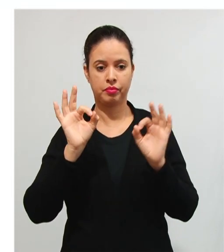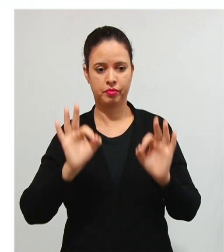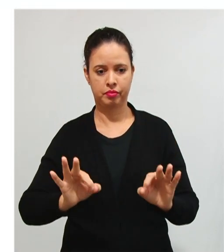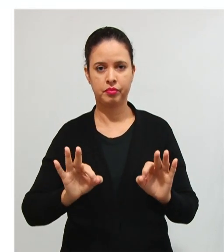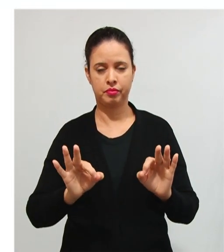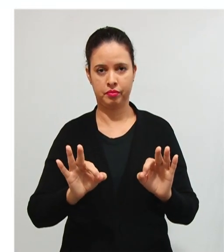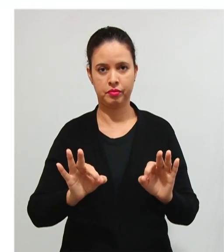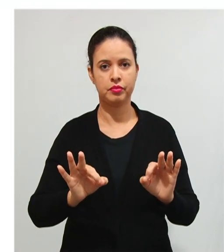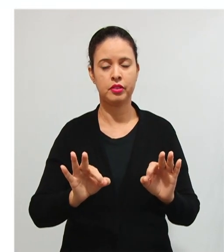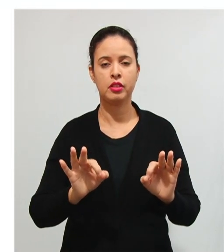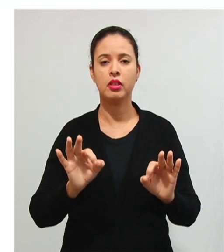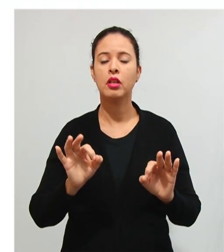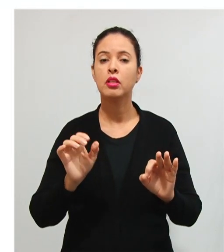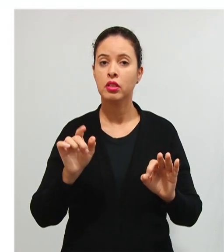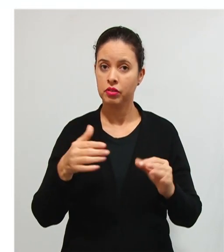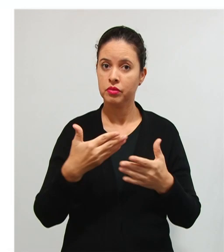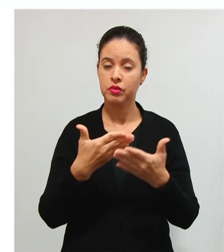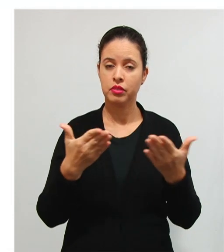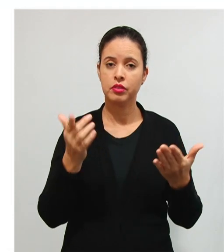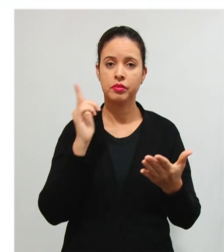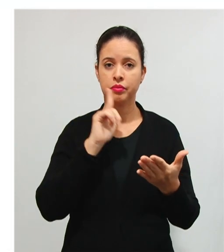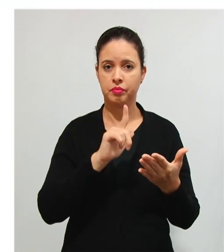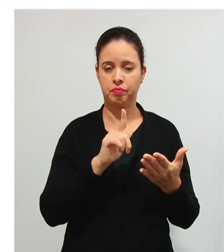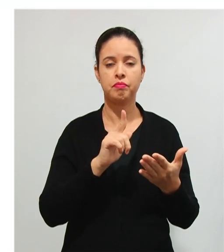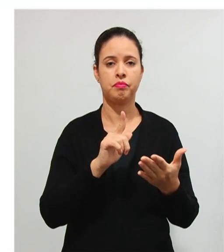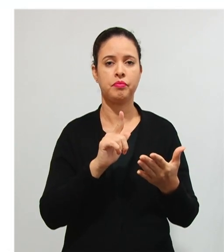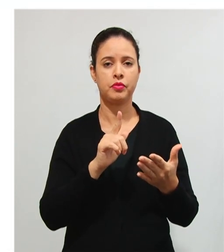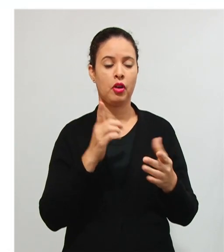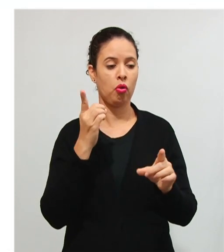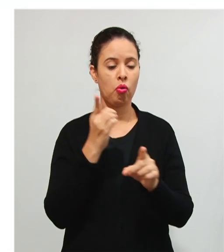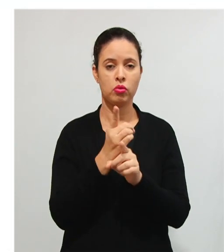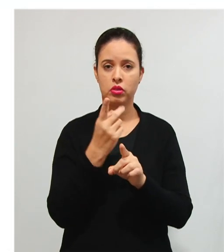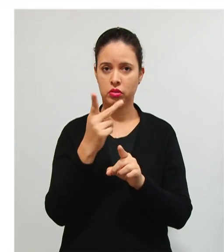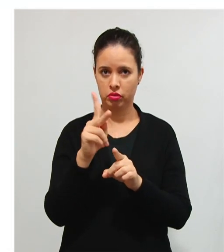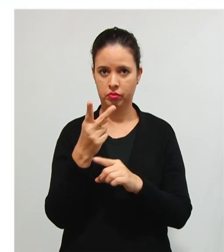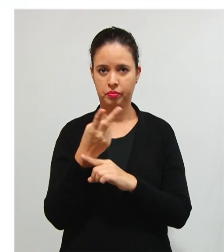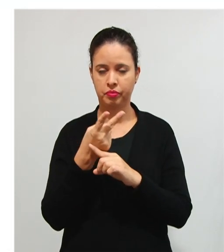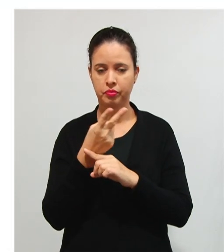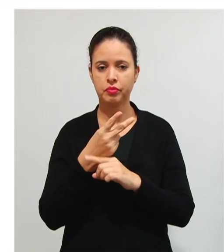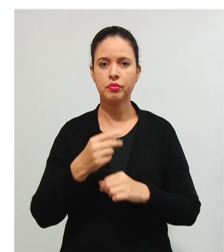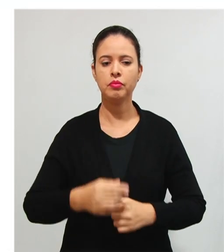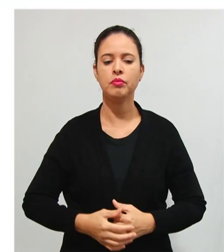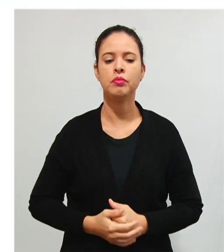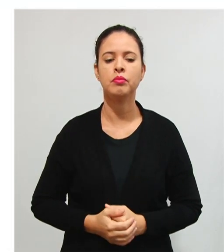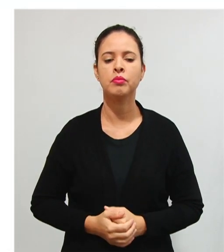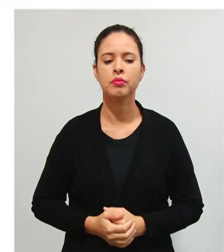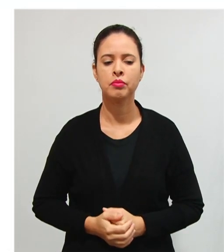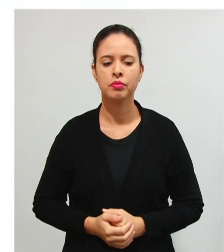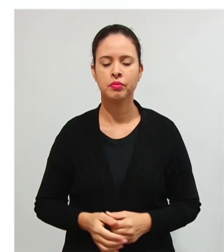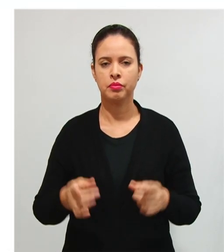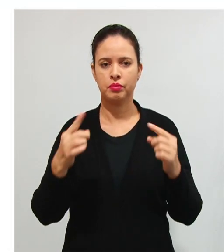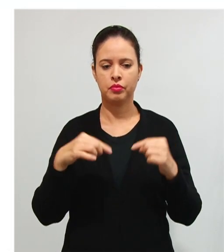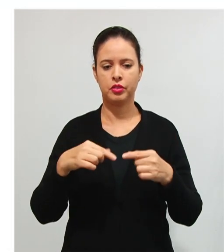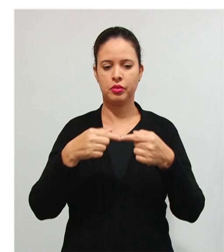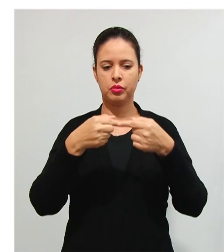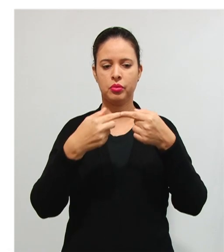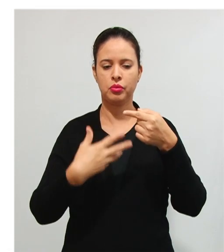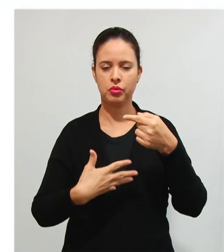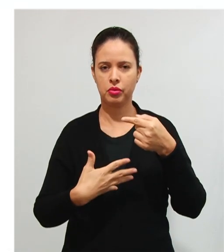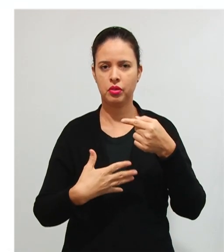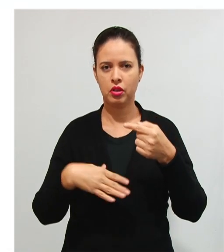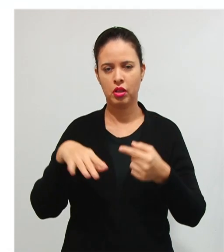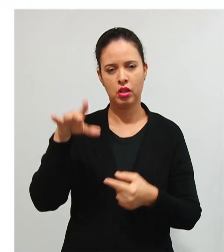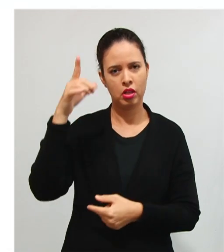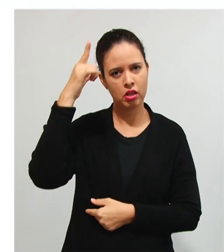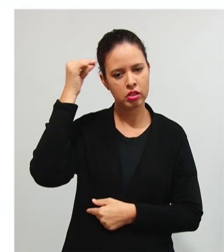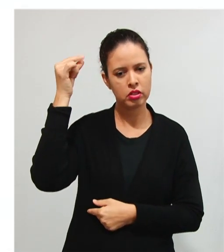filtrar informações, provavelmente você vai ser mais assertivo lá na tua busca. O Google Acadêmico, que é uma variação dessa